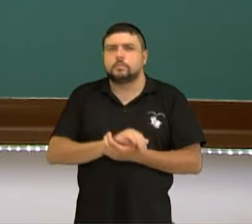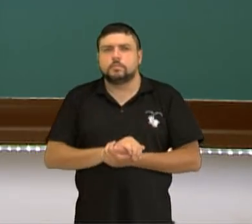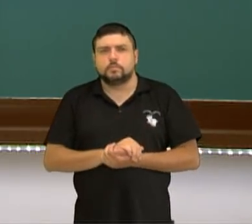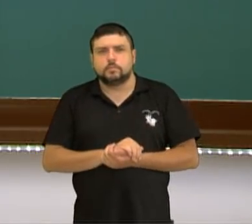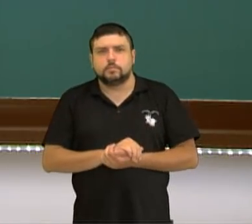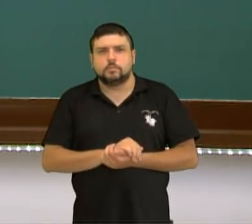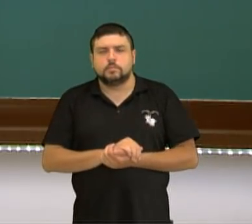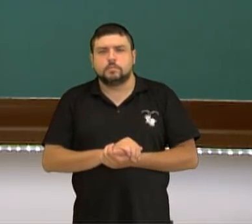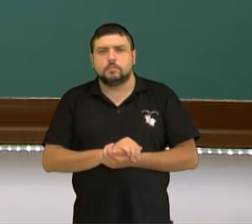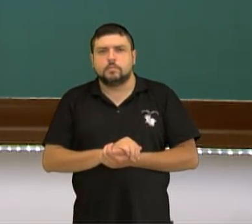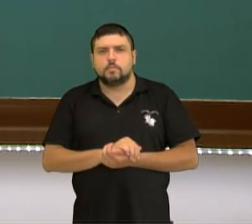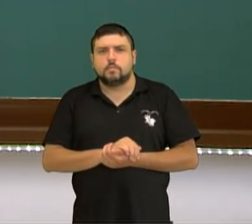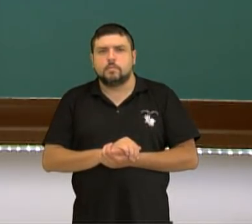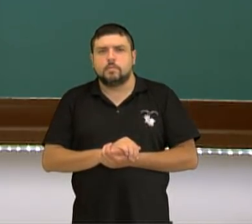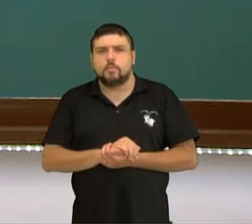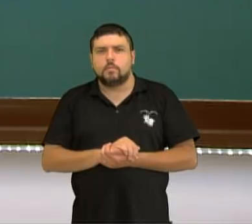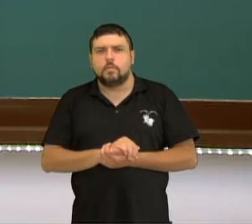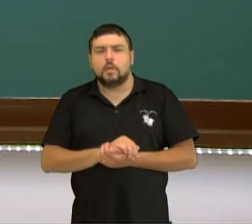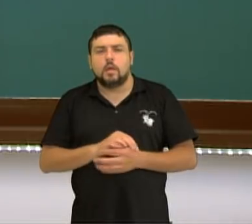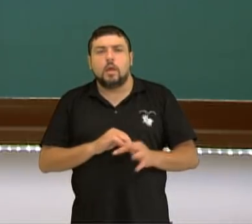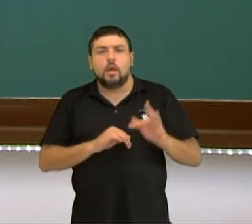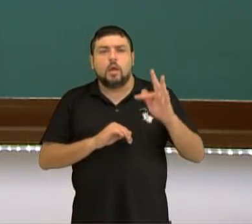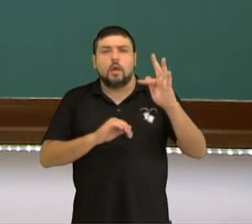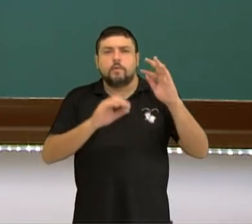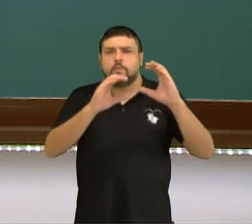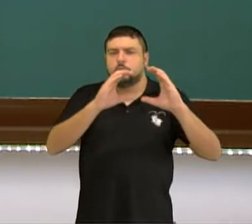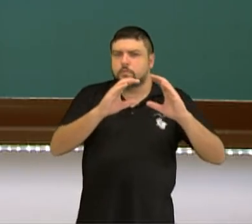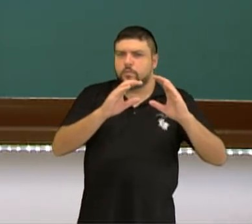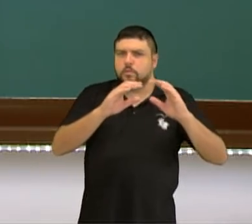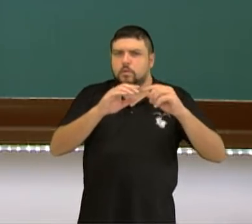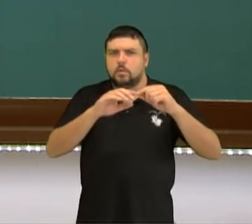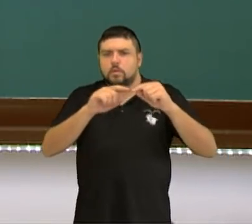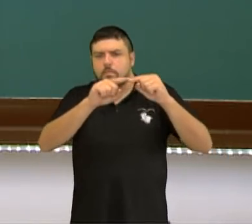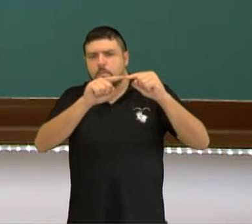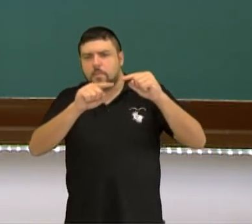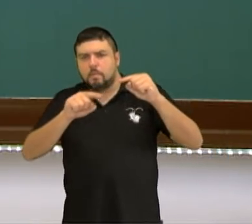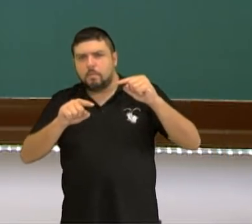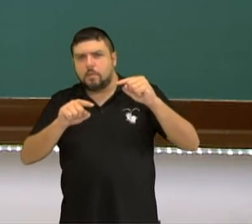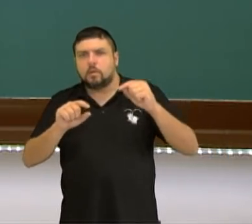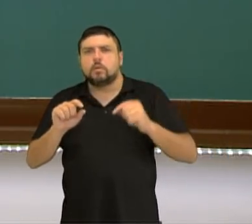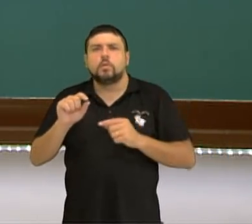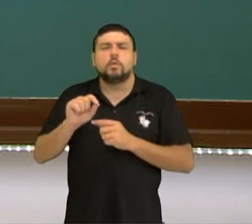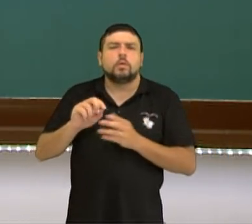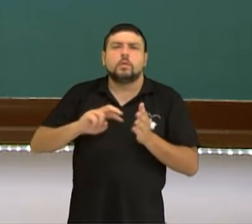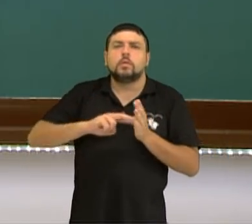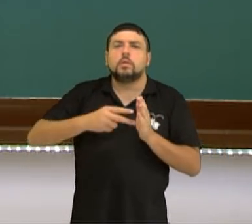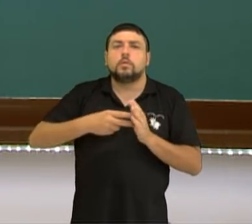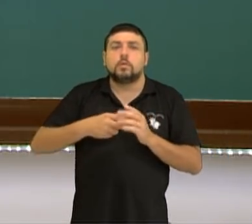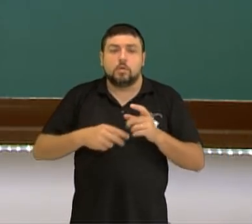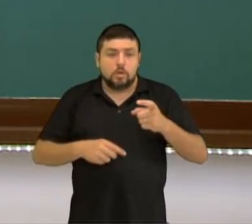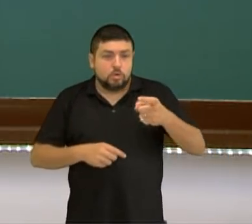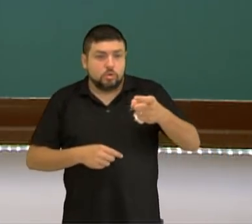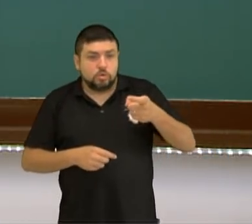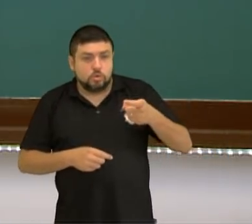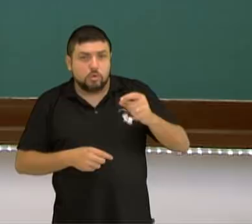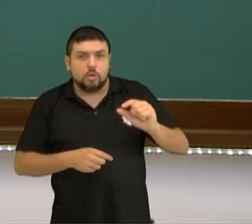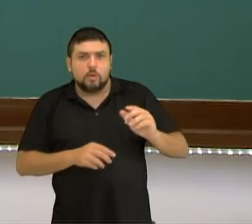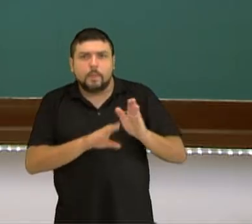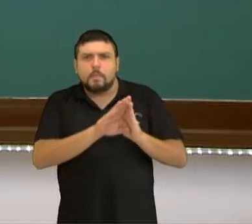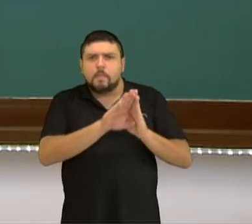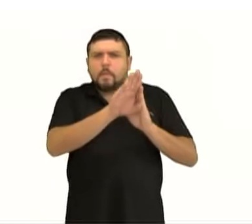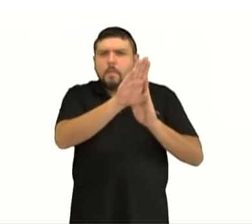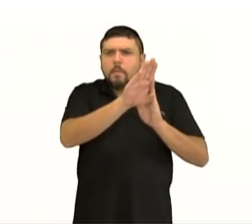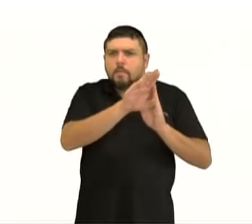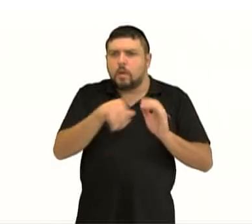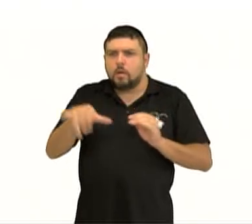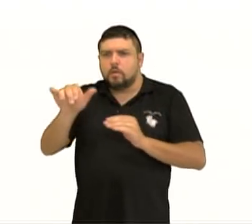função decrescente é o contrário, né? É aquela em que o y diminui toda vez que x é aumentado. mais um conceitozinho